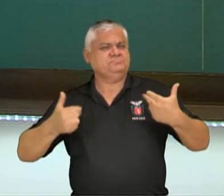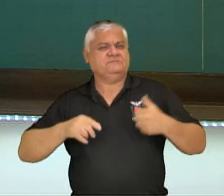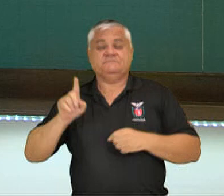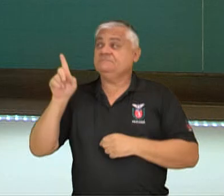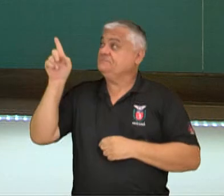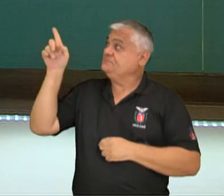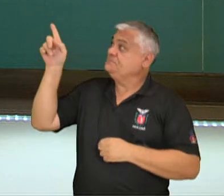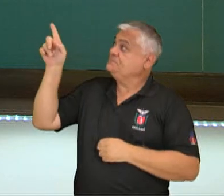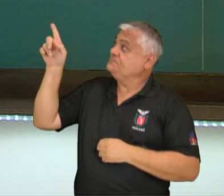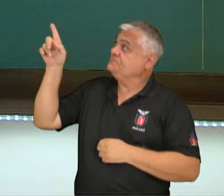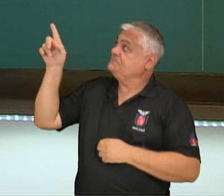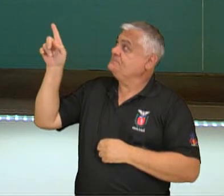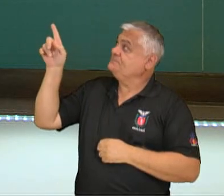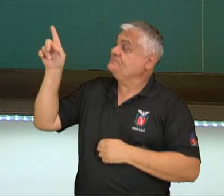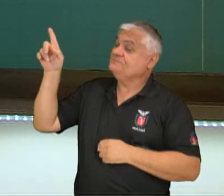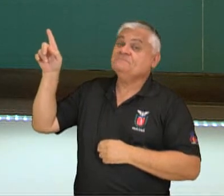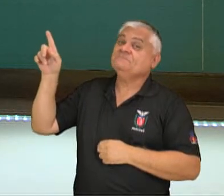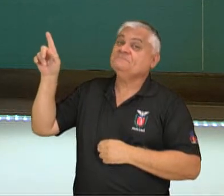servem o quê? Eles